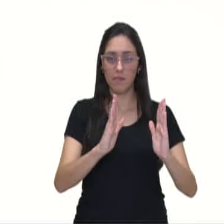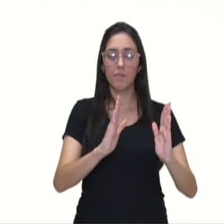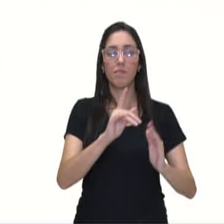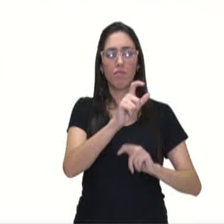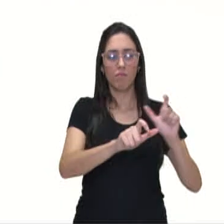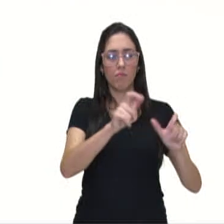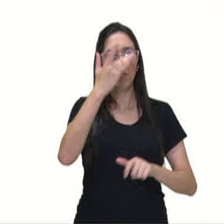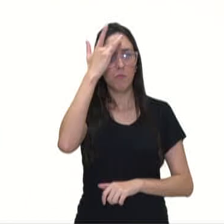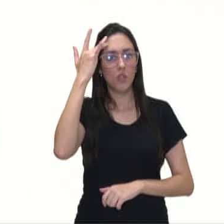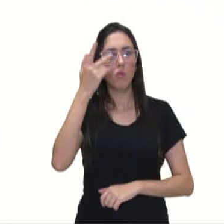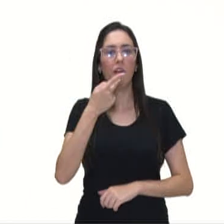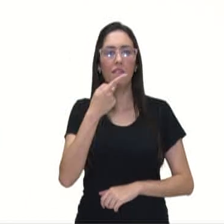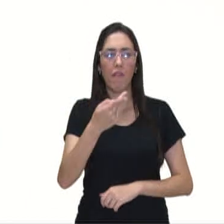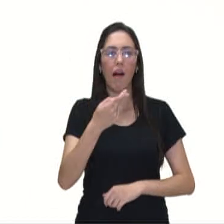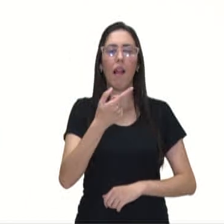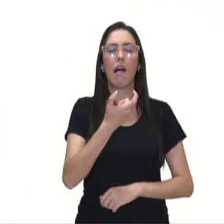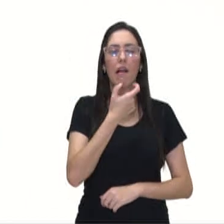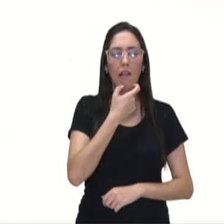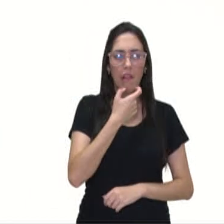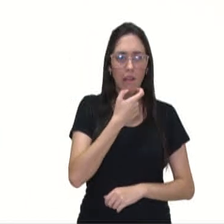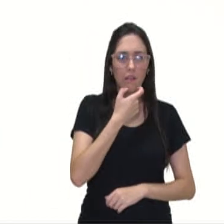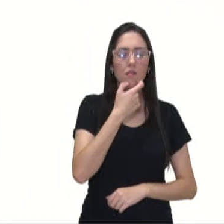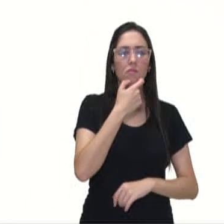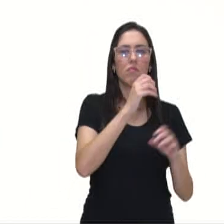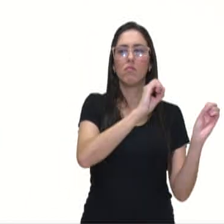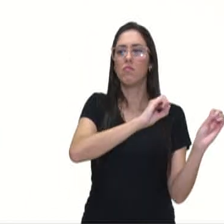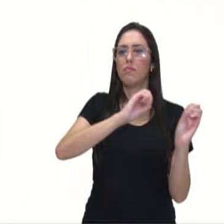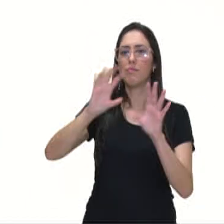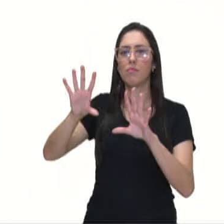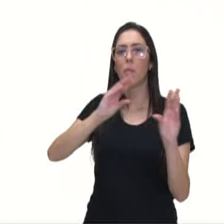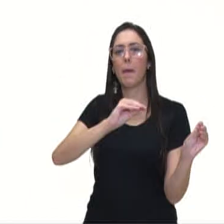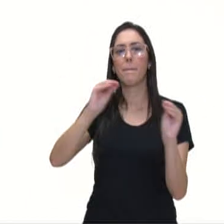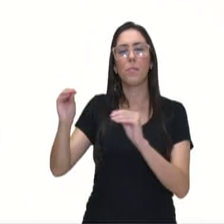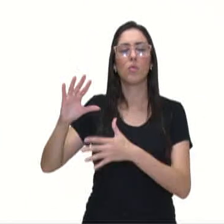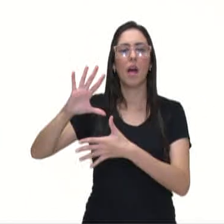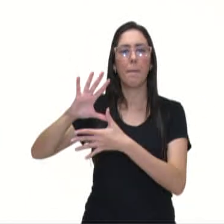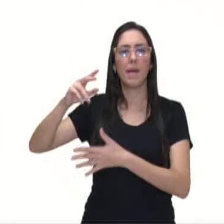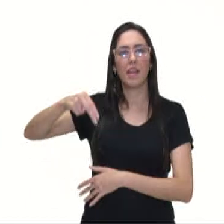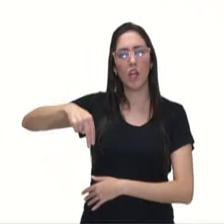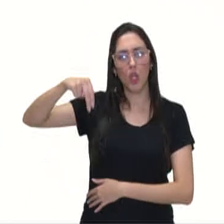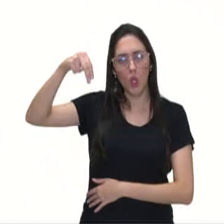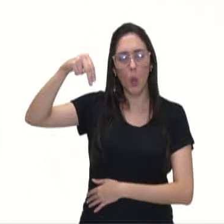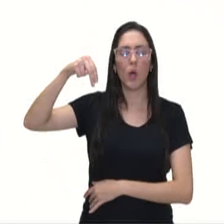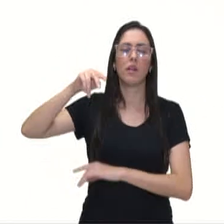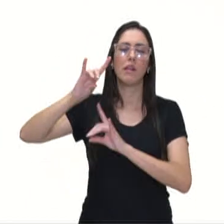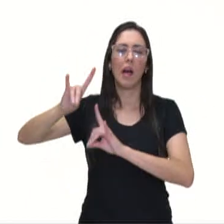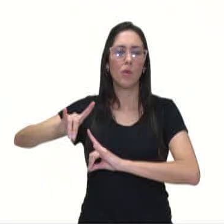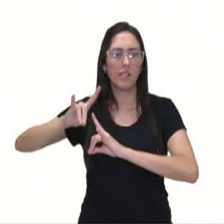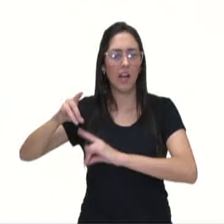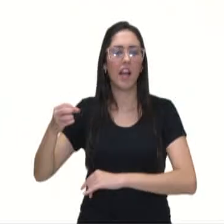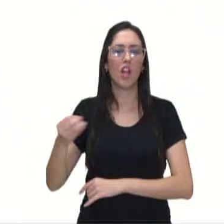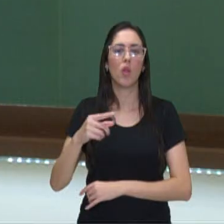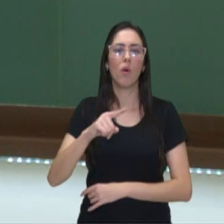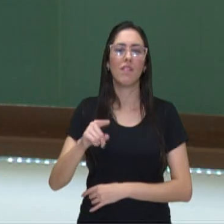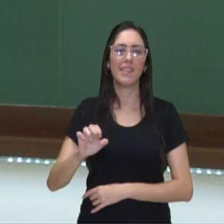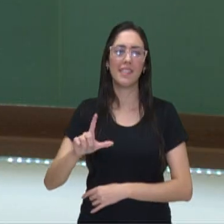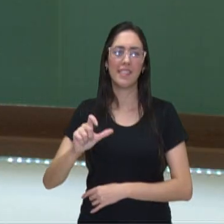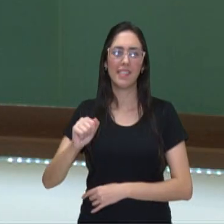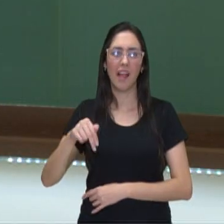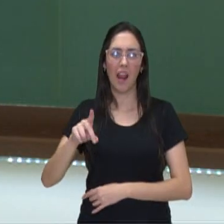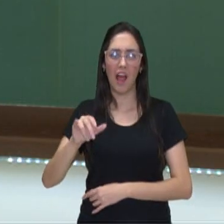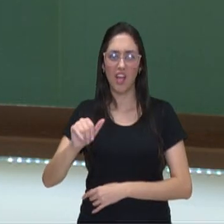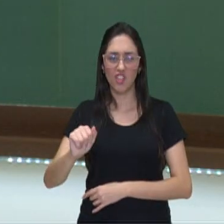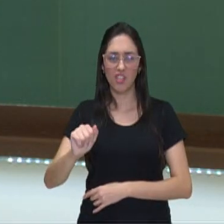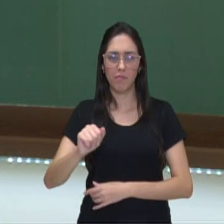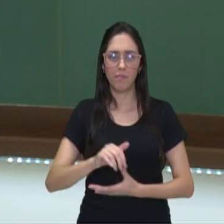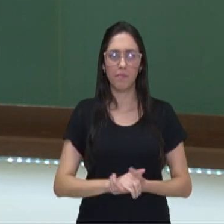saíram então da Inglaterra, Escócia e Irlanda e foram para a América do Norte, Austrália e a Nova Zelândia. E a segunda fase?